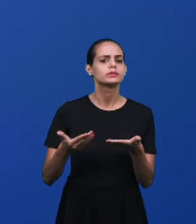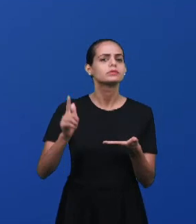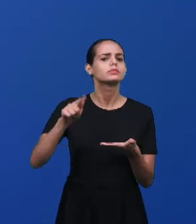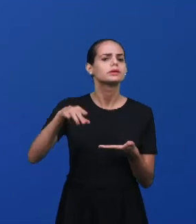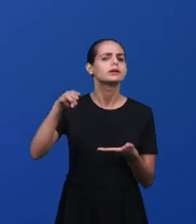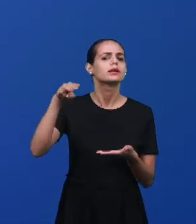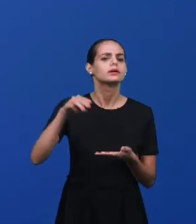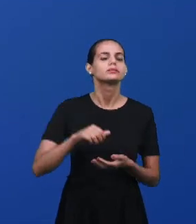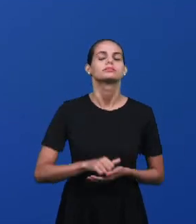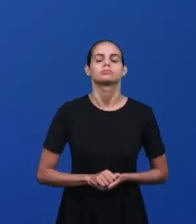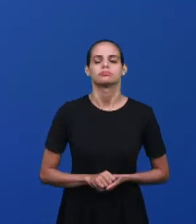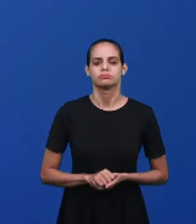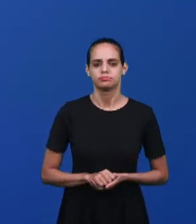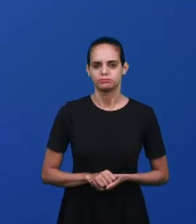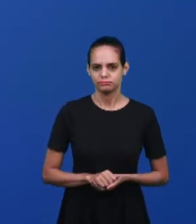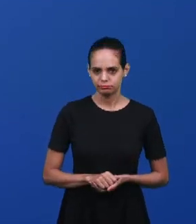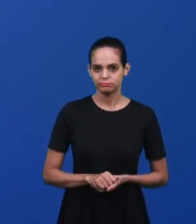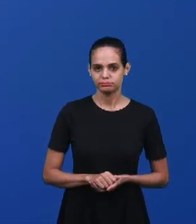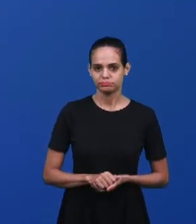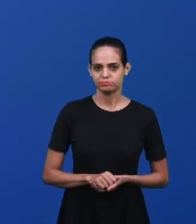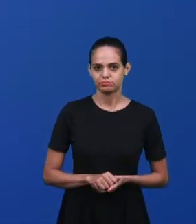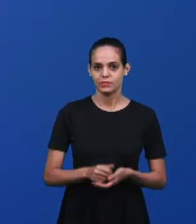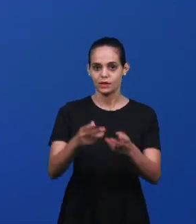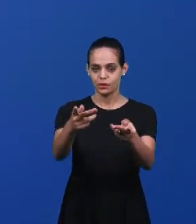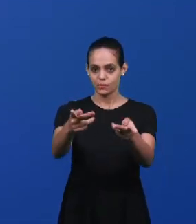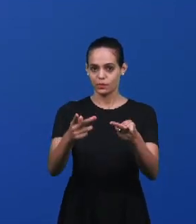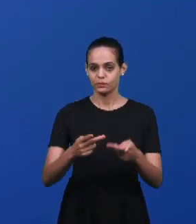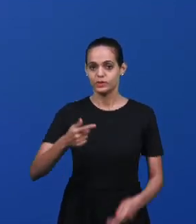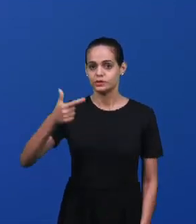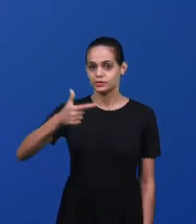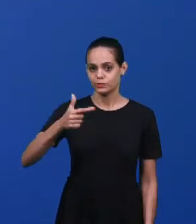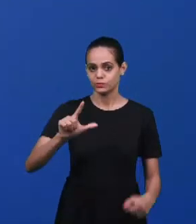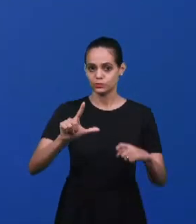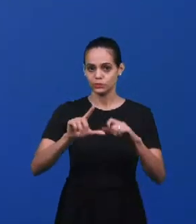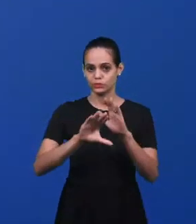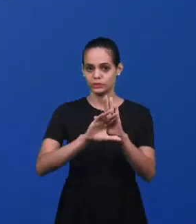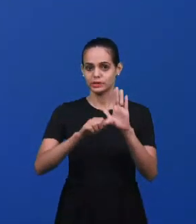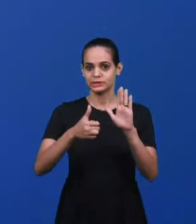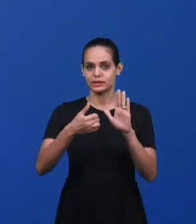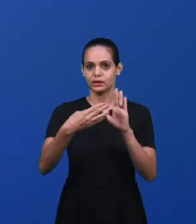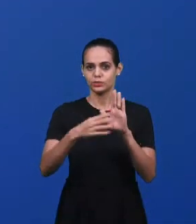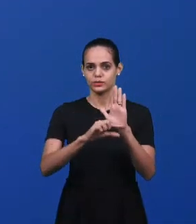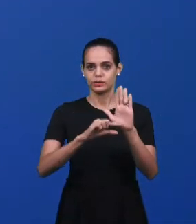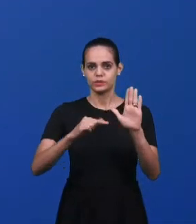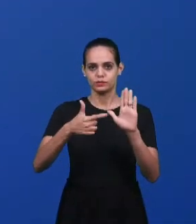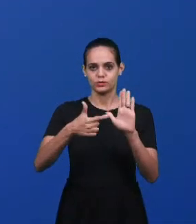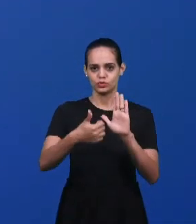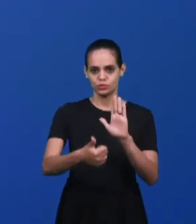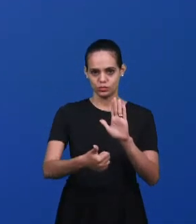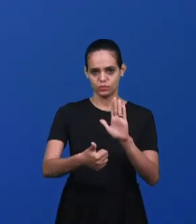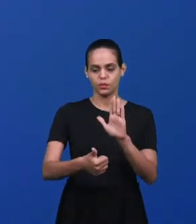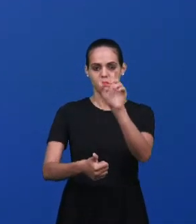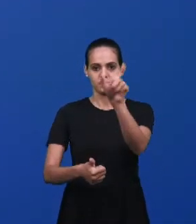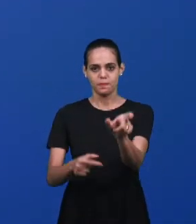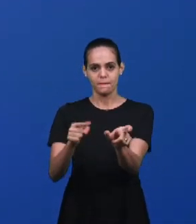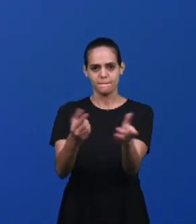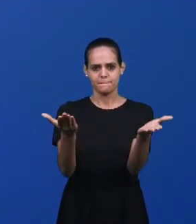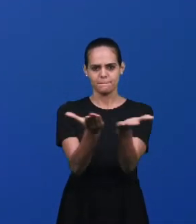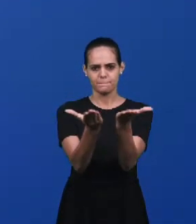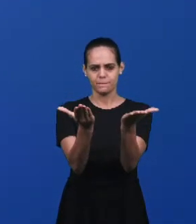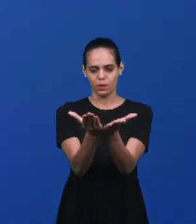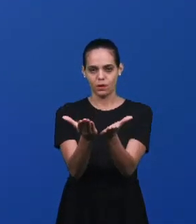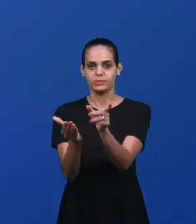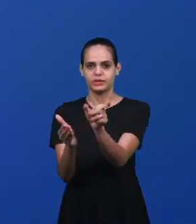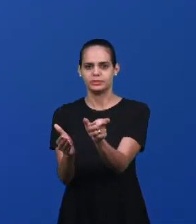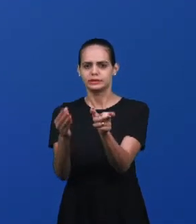foi direcionado, como diz em Lucas capítulo 14, no verso 21, aos pobres, aleijados, mancos e